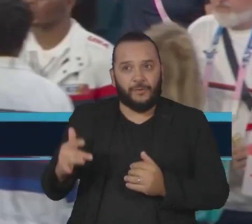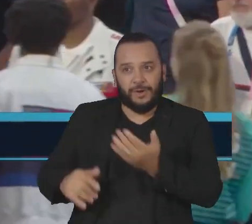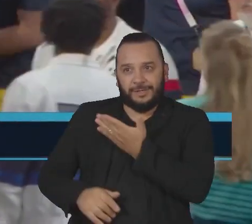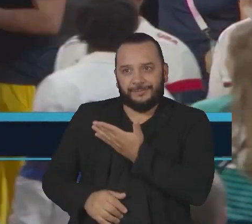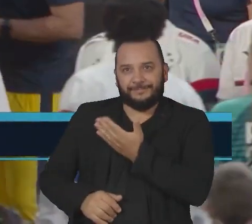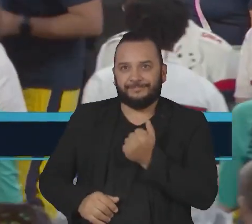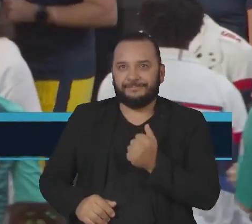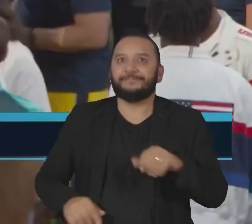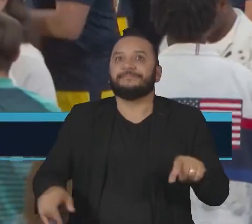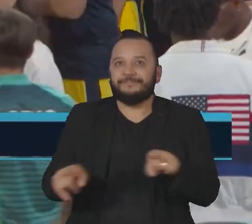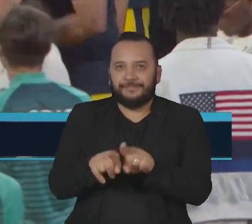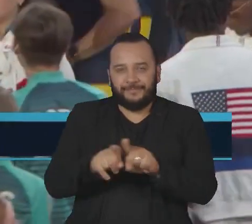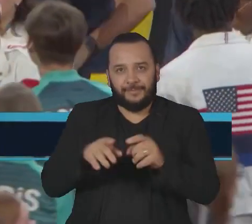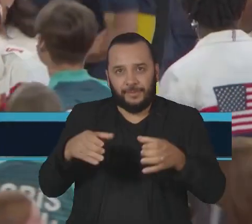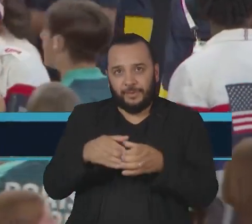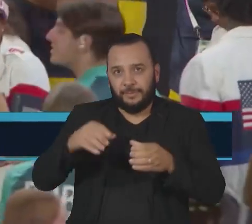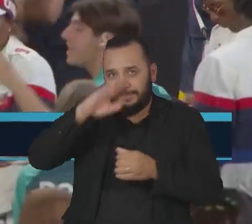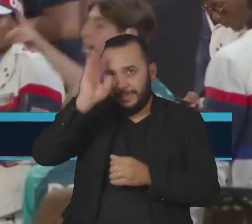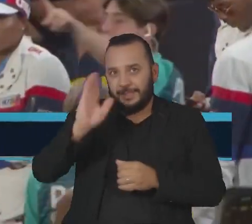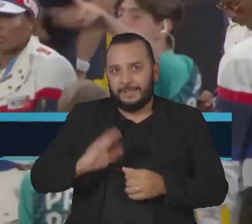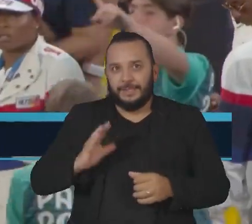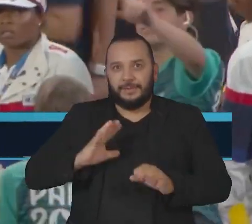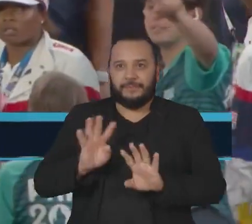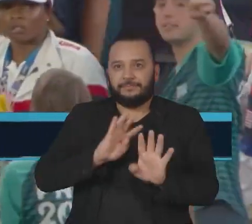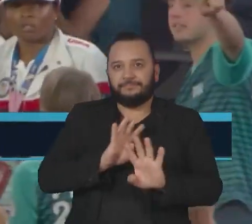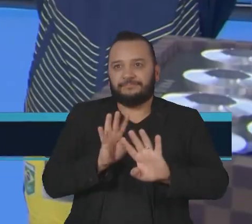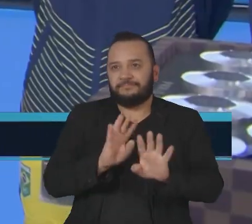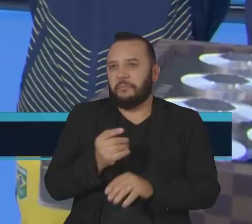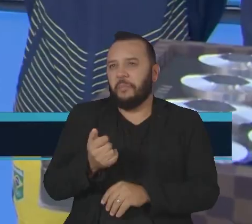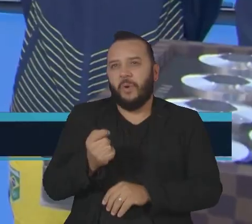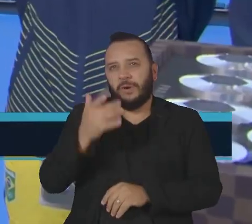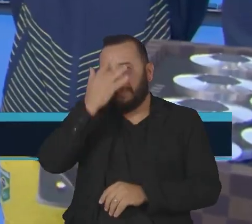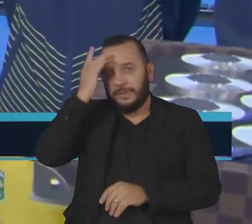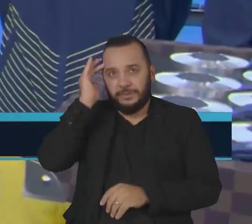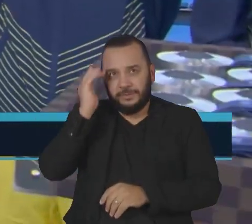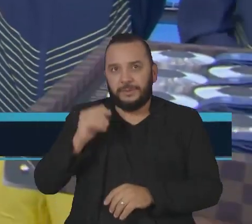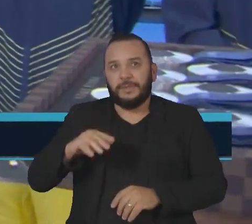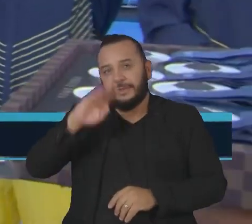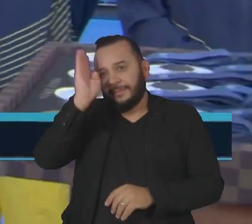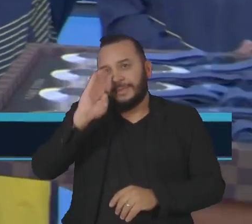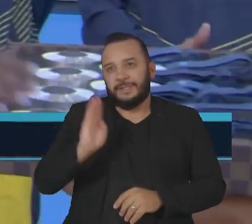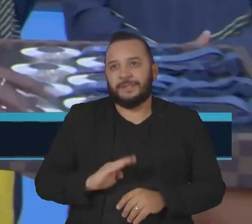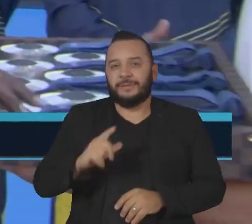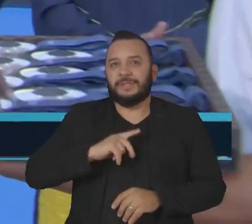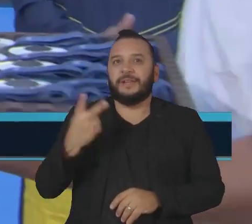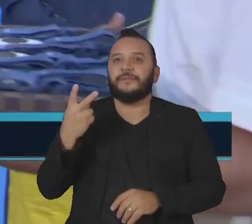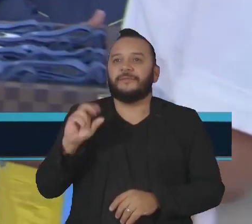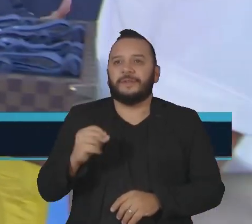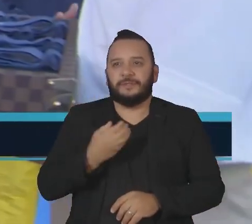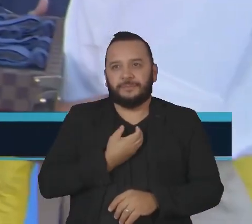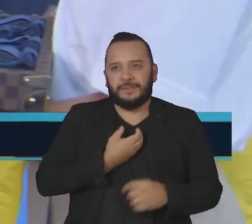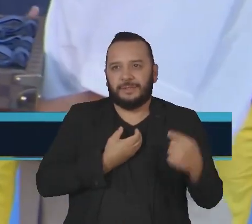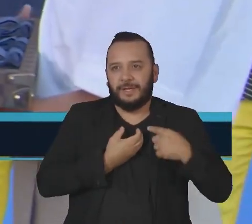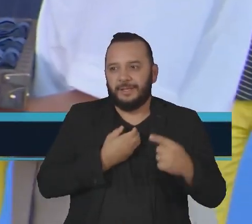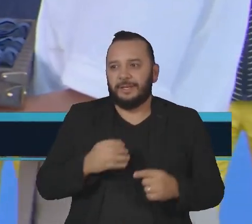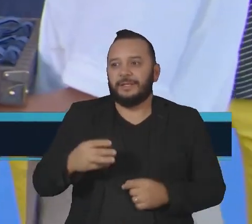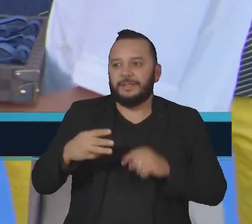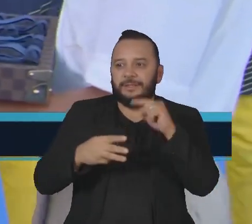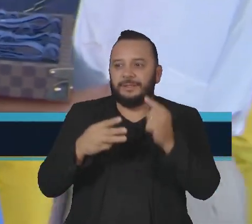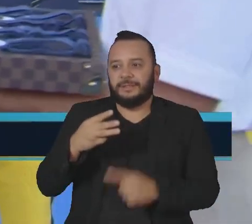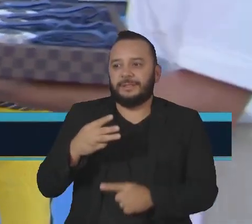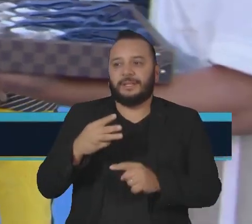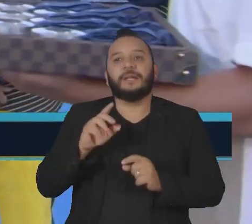A delegação brasileira desfilou com poucos atletas. O Brasil sai de Paris com 20 medalhas, 3